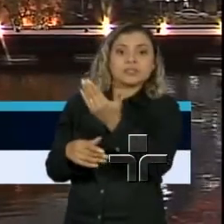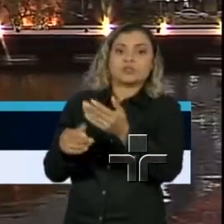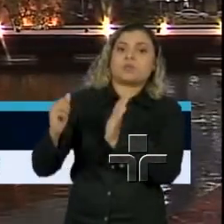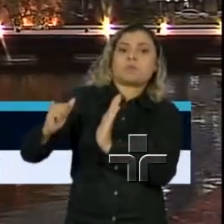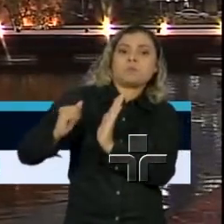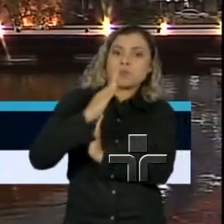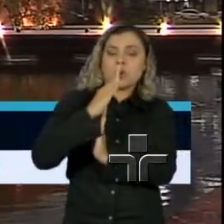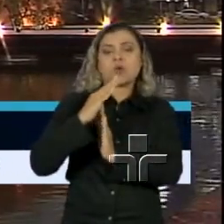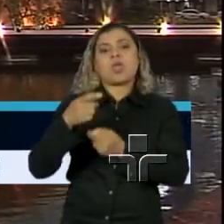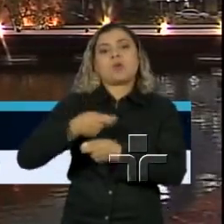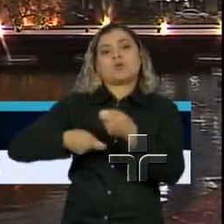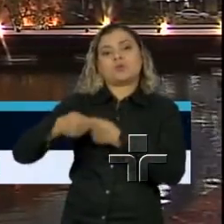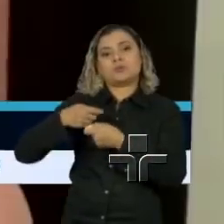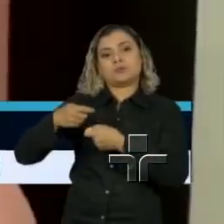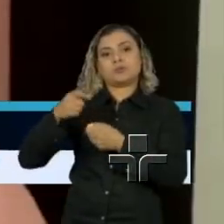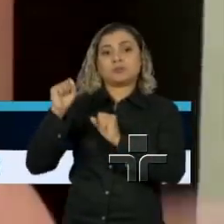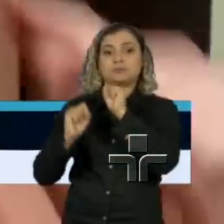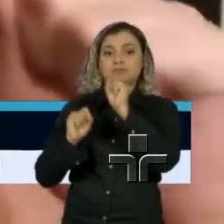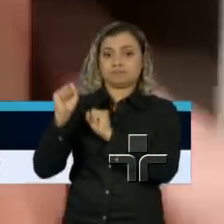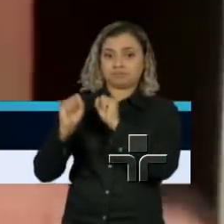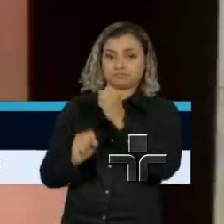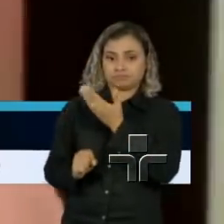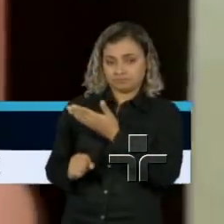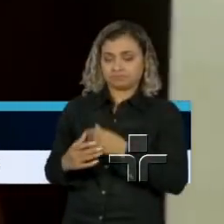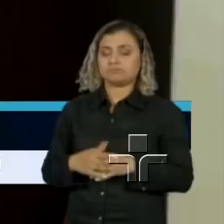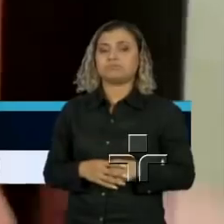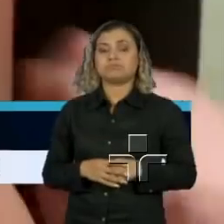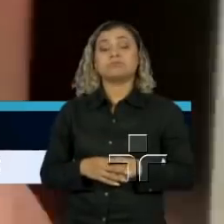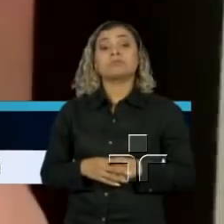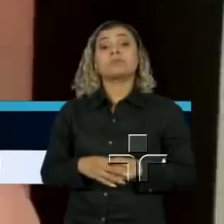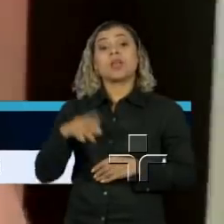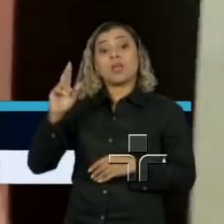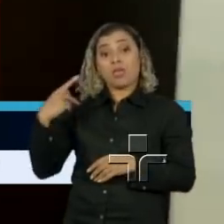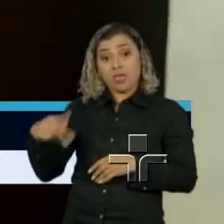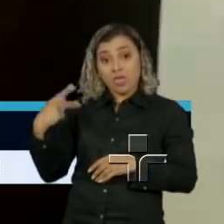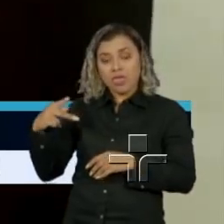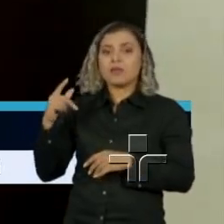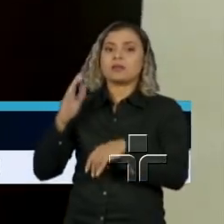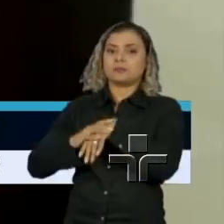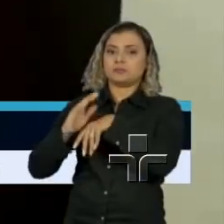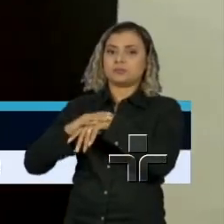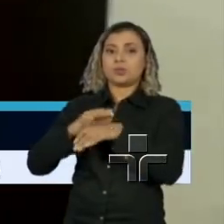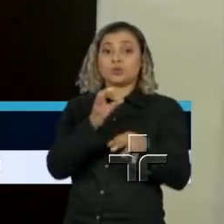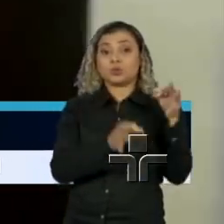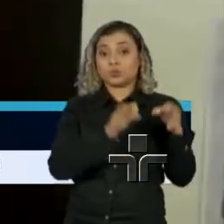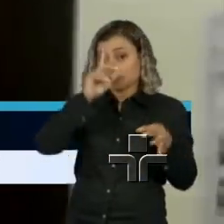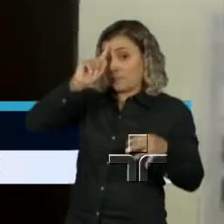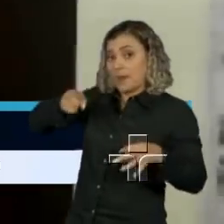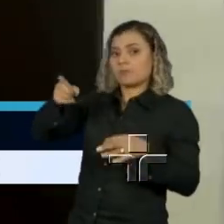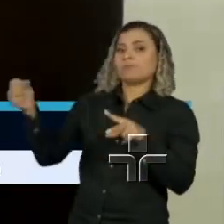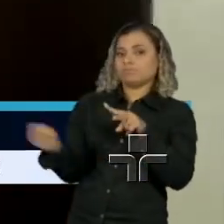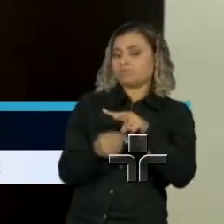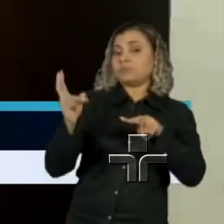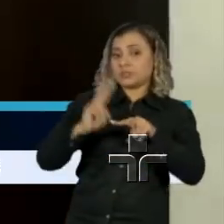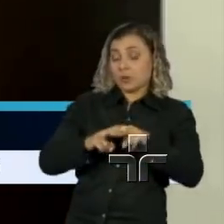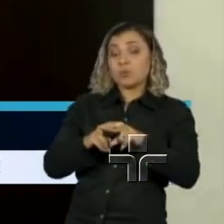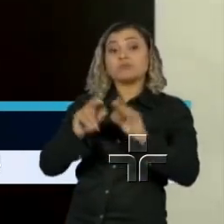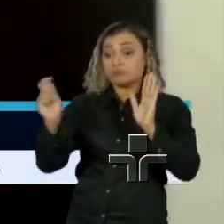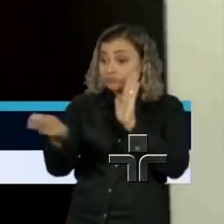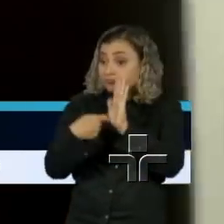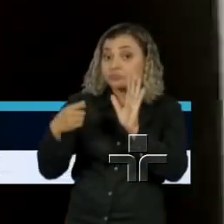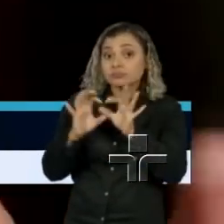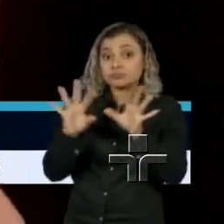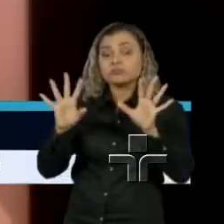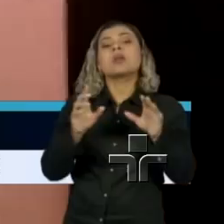economista e empresário Eduardo Fauzi. O pedido deverá ser expedido pelo juiz que decretou a prisão dele. Assim que isso acontecer,